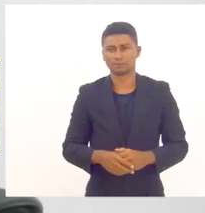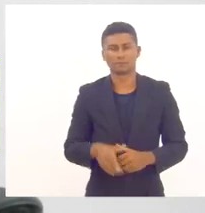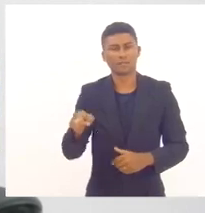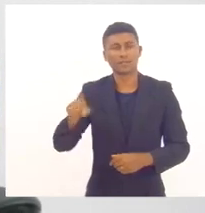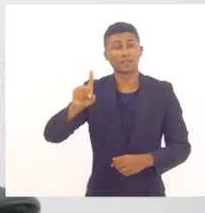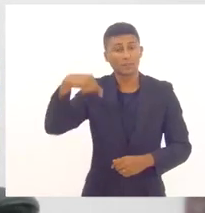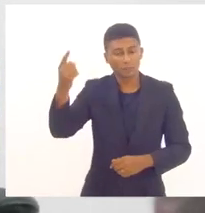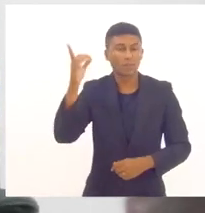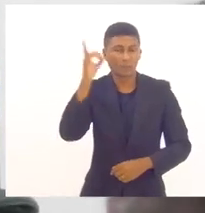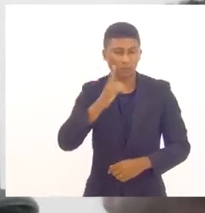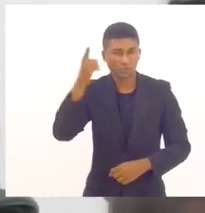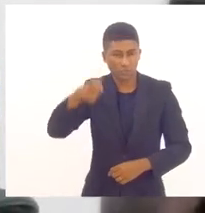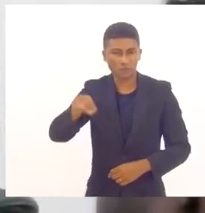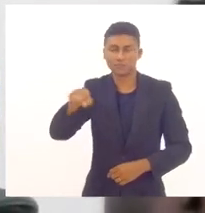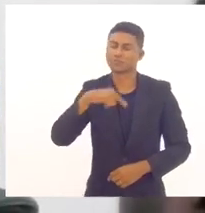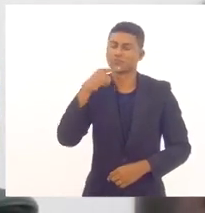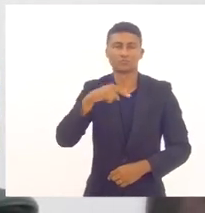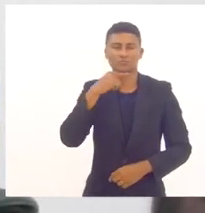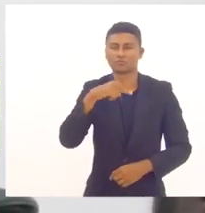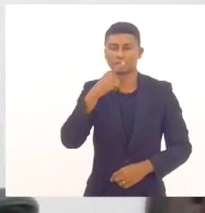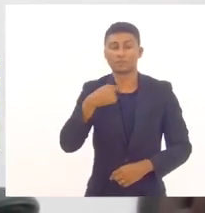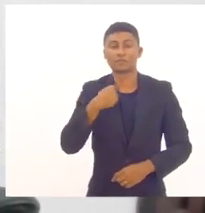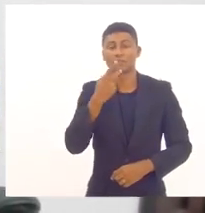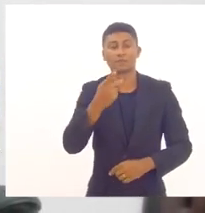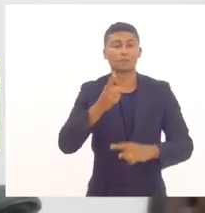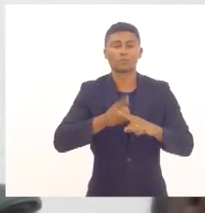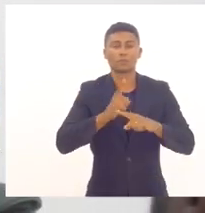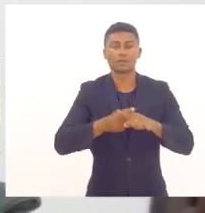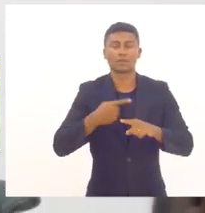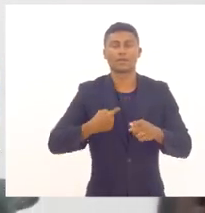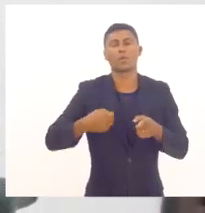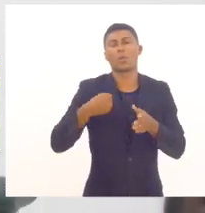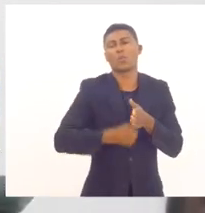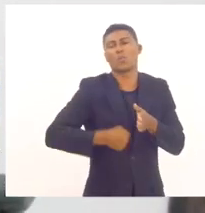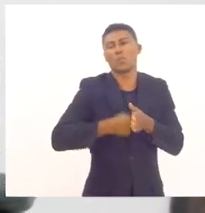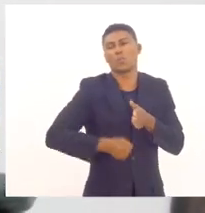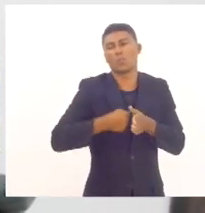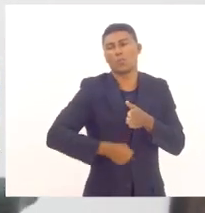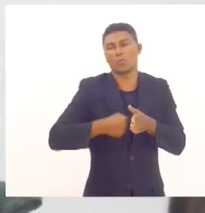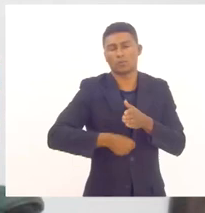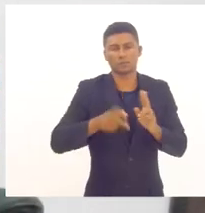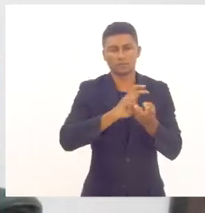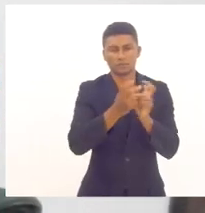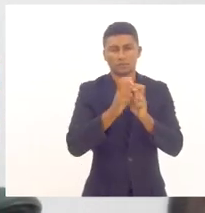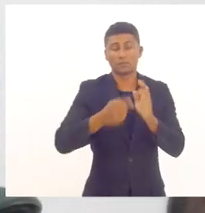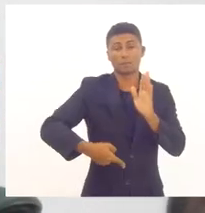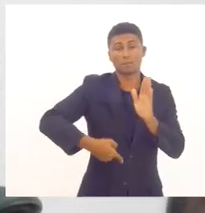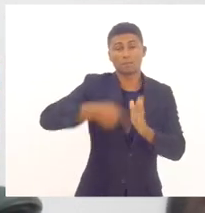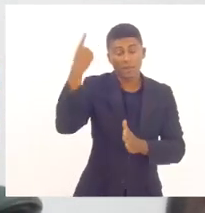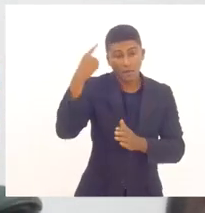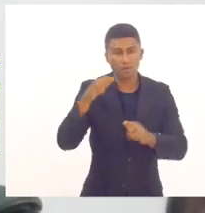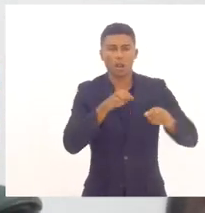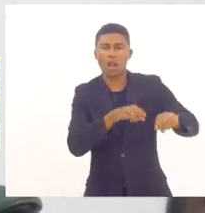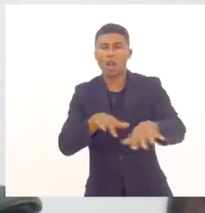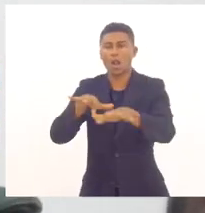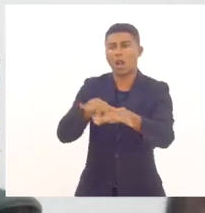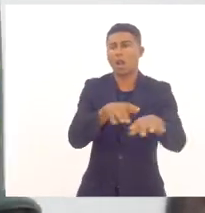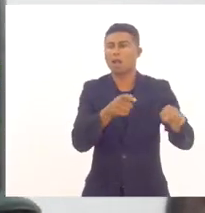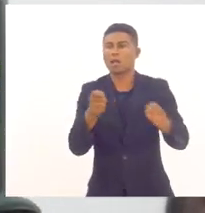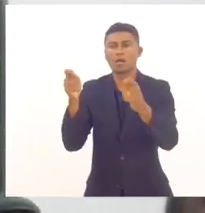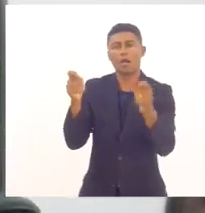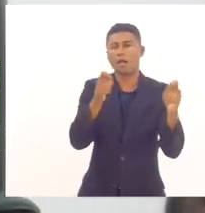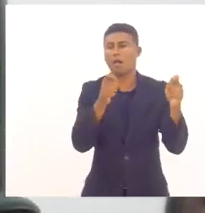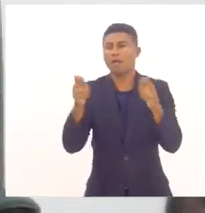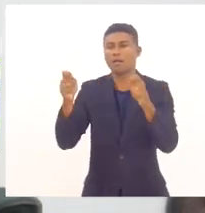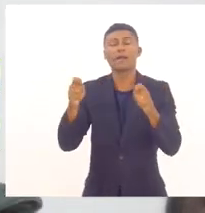senhor por uma realidade de ser capoeira, lutar pela capoeira. A primeira passeata reivindicando capoeira, quem fez foi eu aqui na